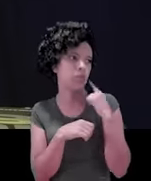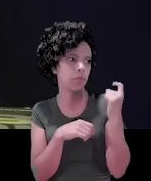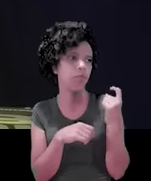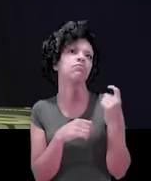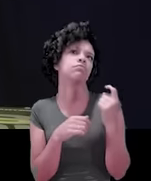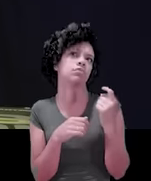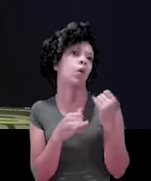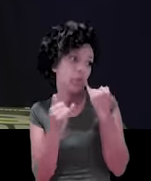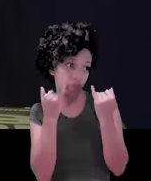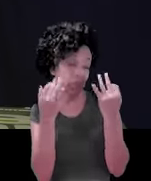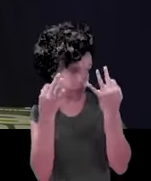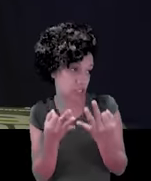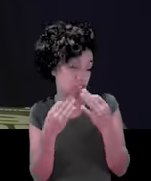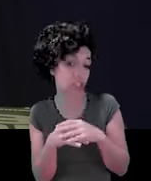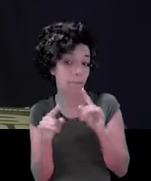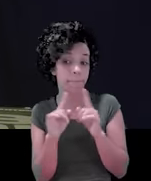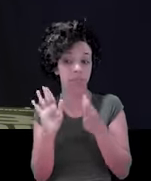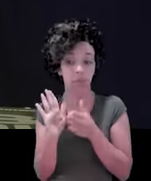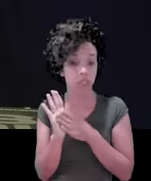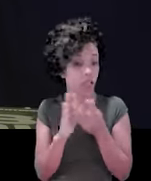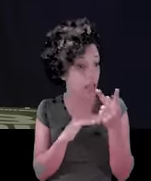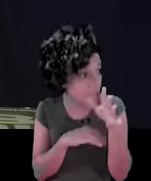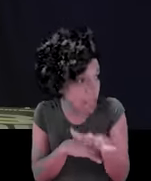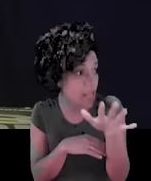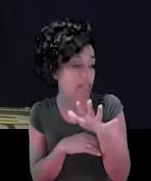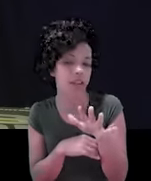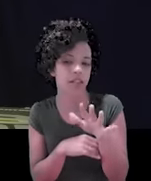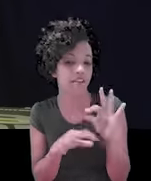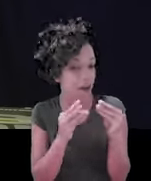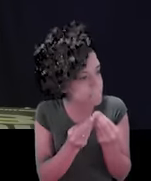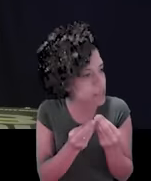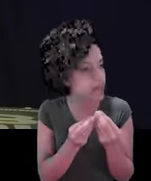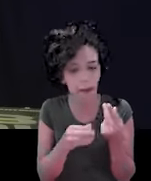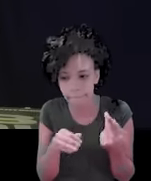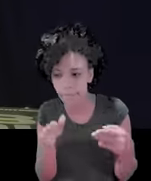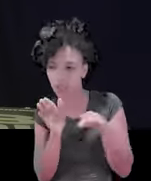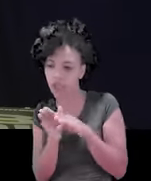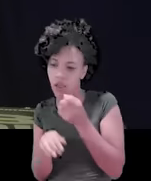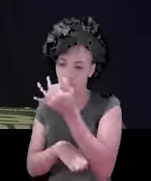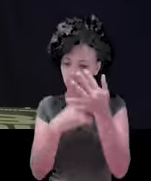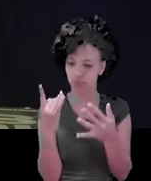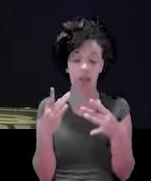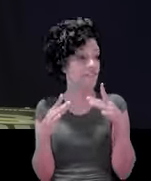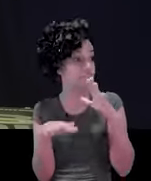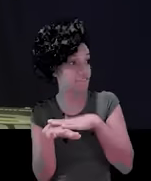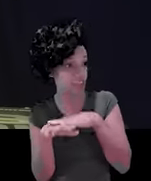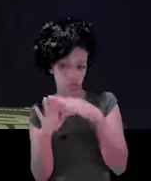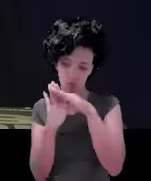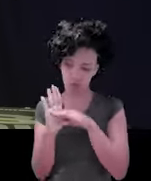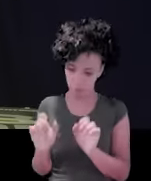Finalmente uma informação correta EA ideia era eles mesmos Entraram na floresta para começar a procurar chão região feitos